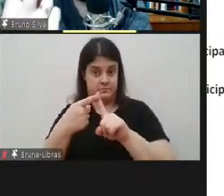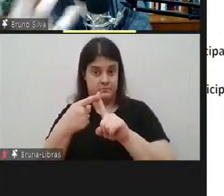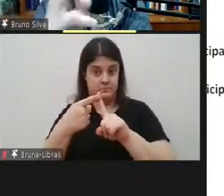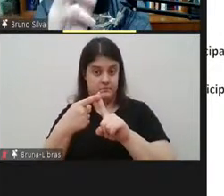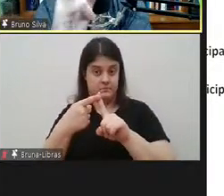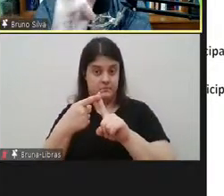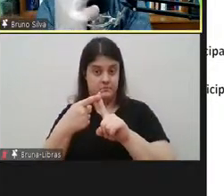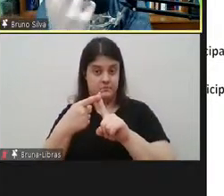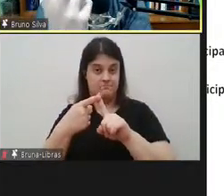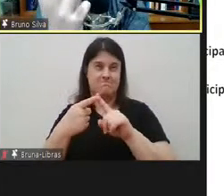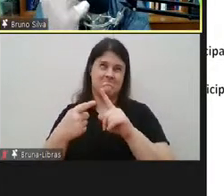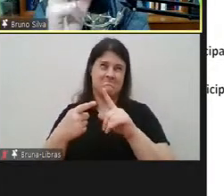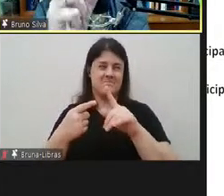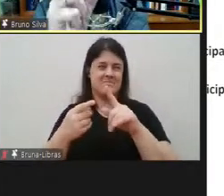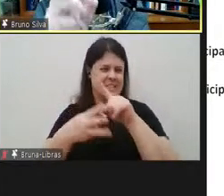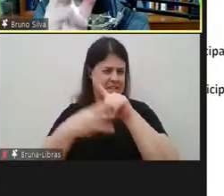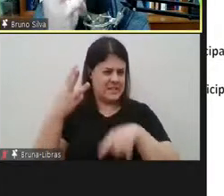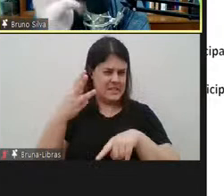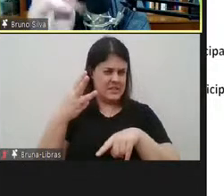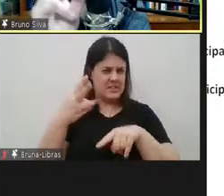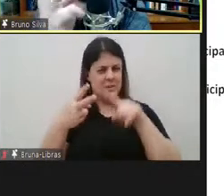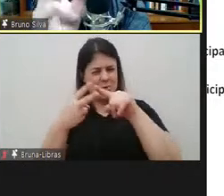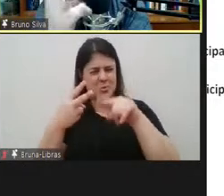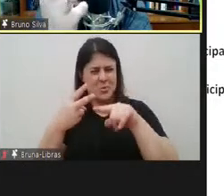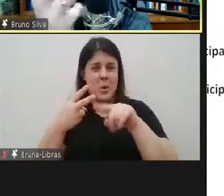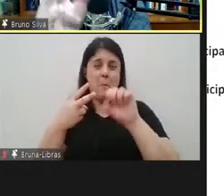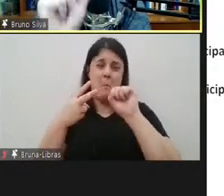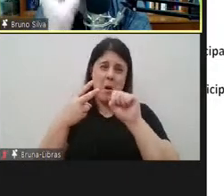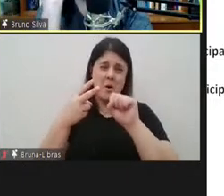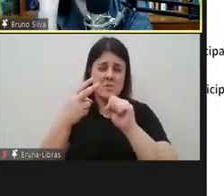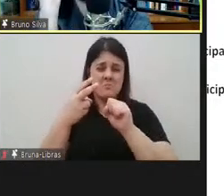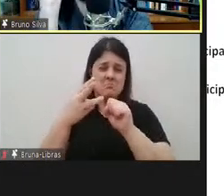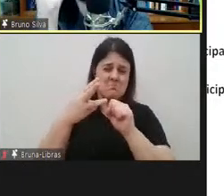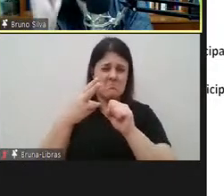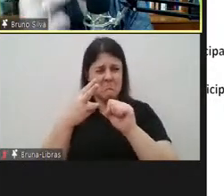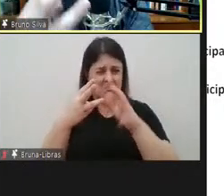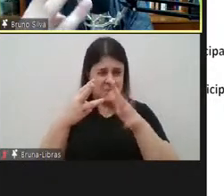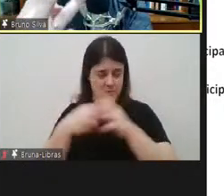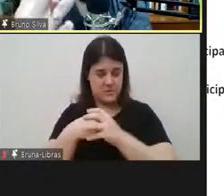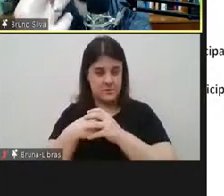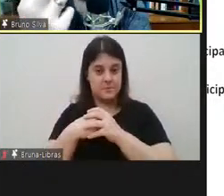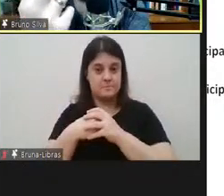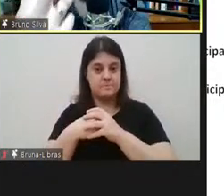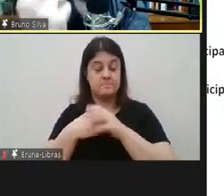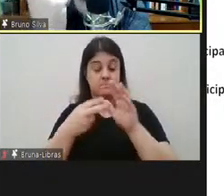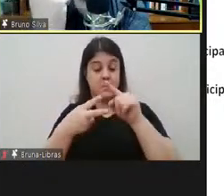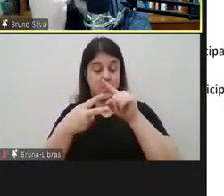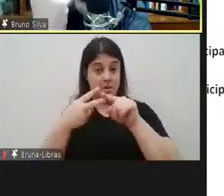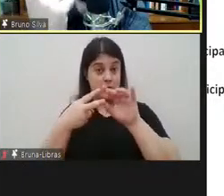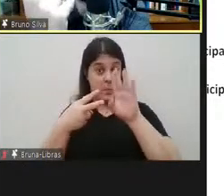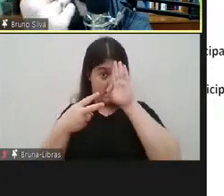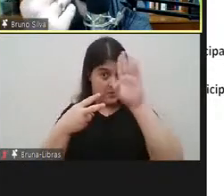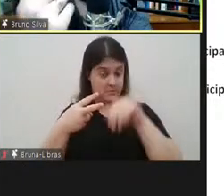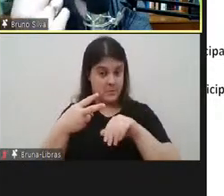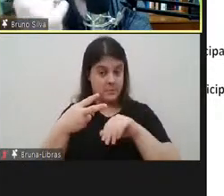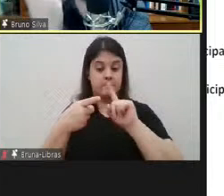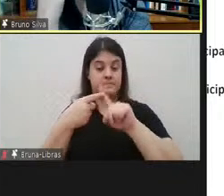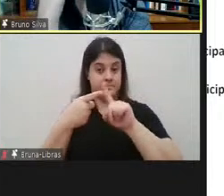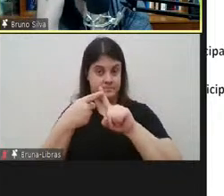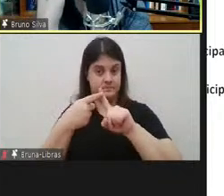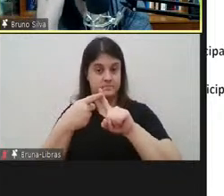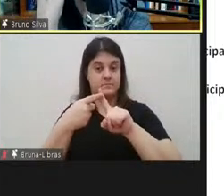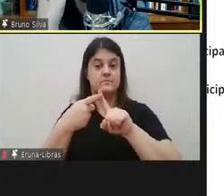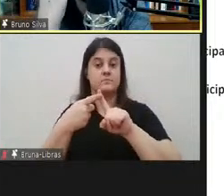basicamente Vamos colocar duas mais que poderia Pode até ser considerado três aí nós temos duas mais importante